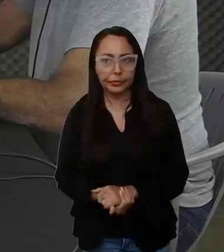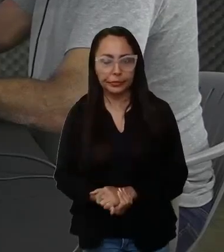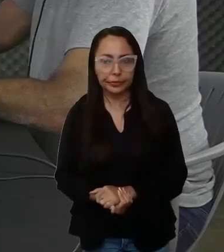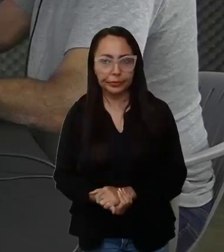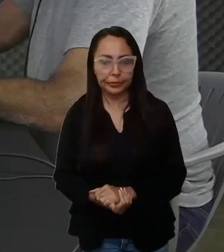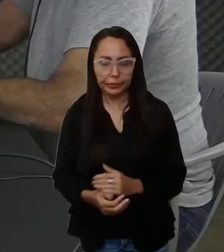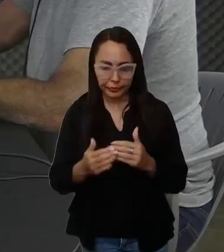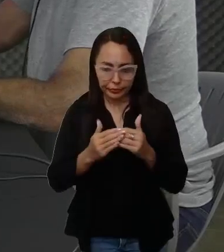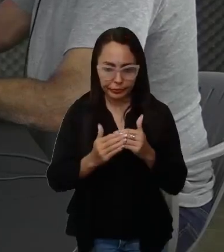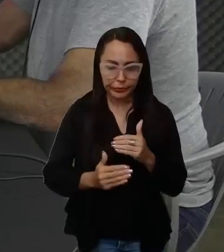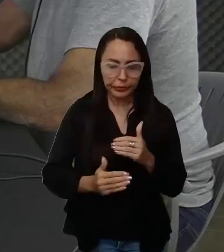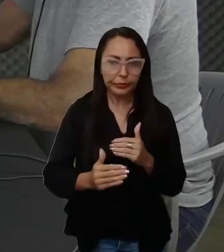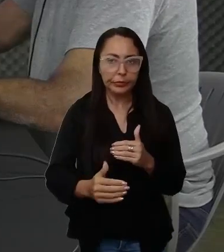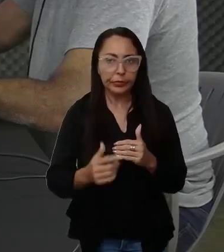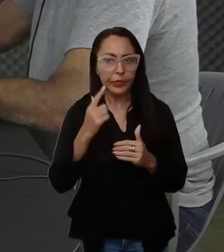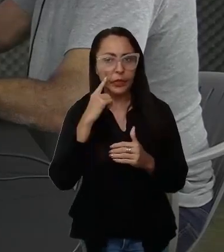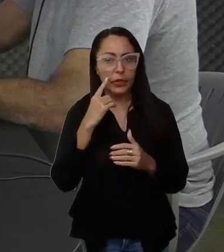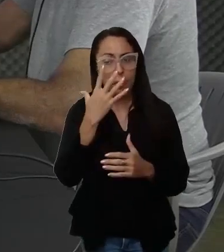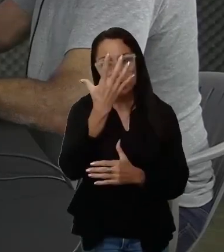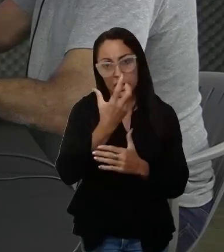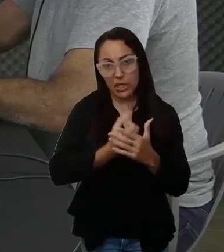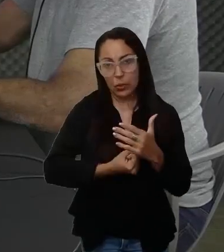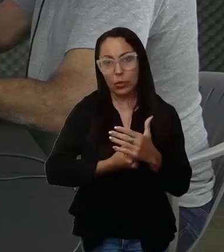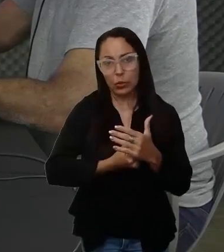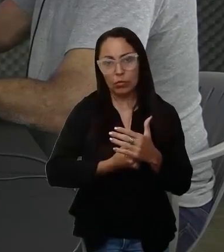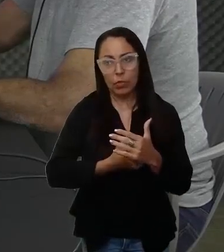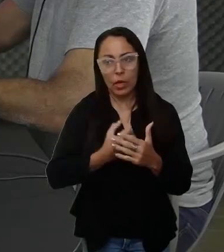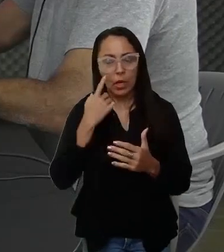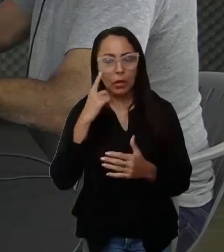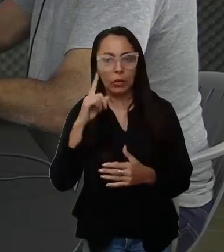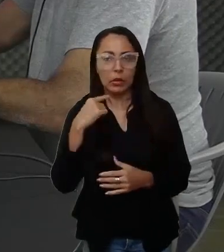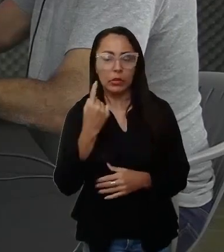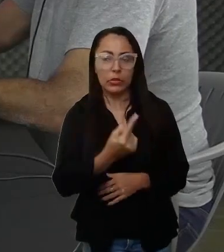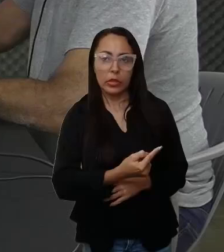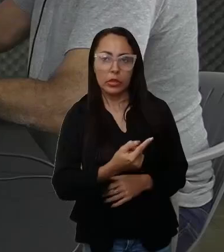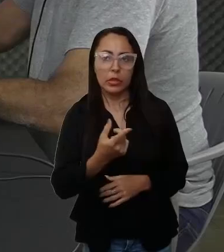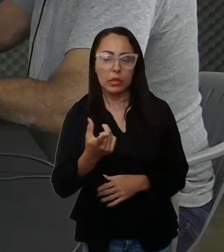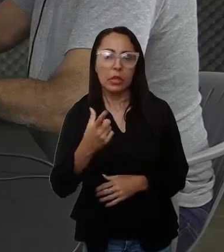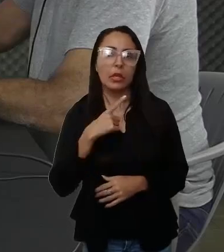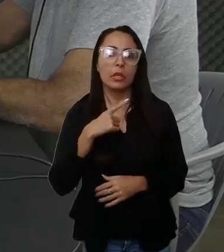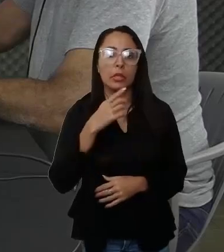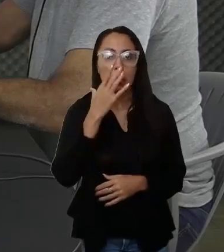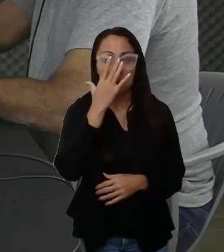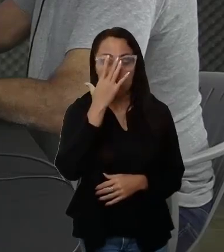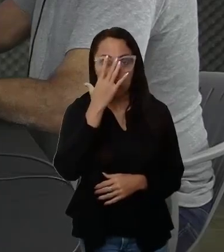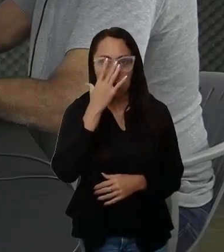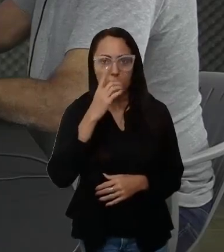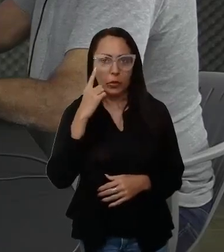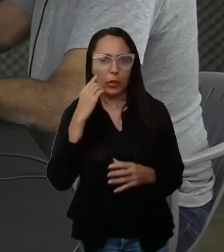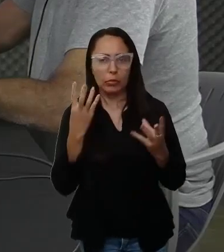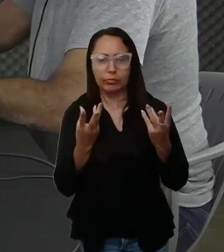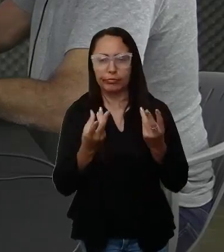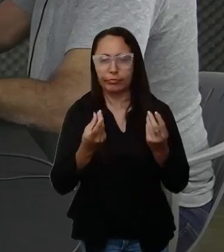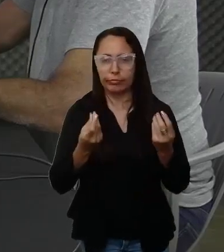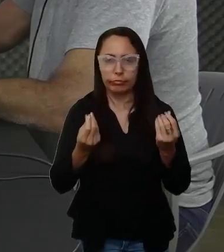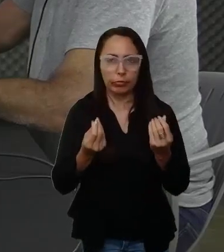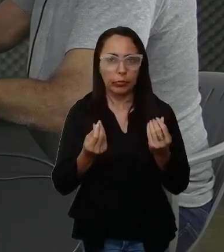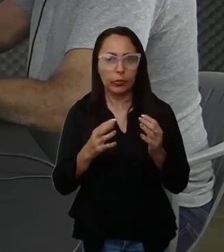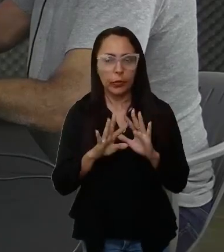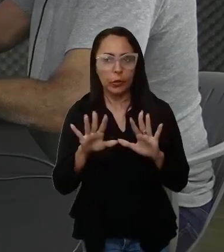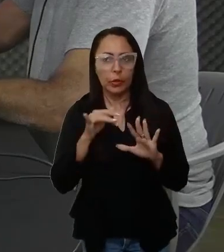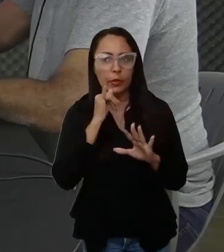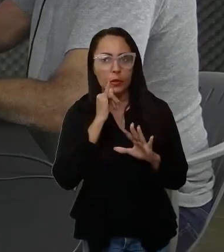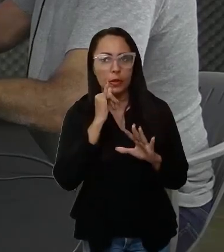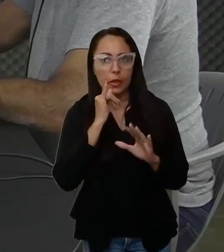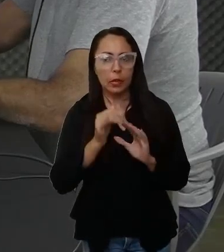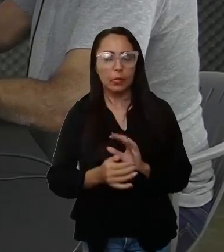partir dali, vai ficar mais seco. Quando a gente está tendo um aspecto único, por exemplo, uma instituição federal